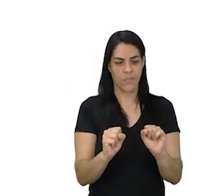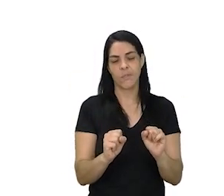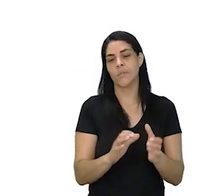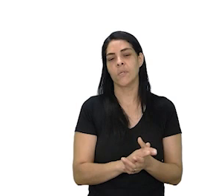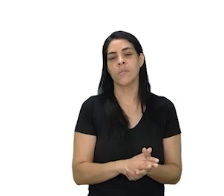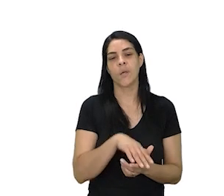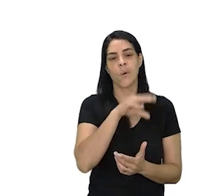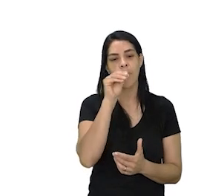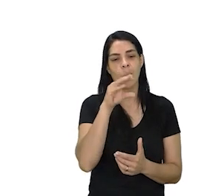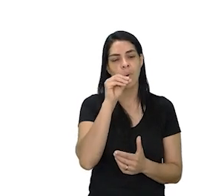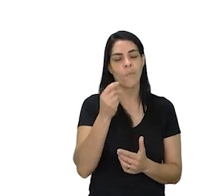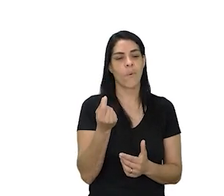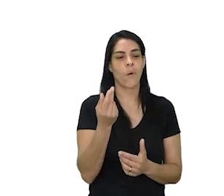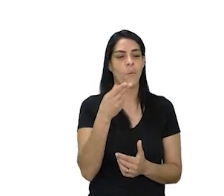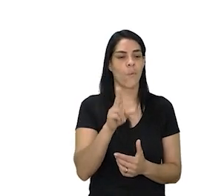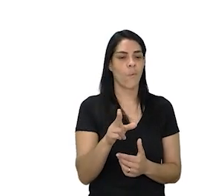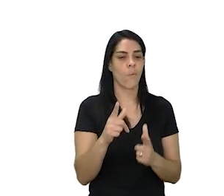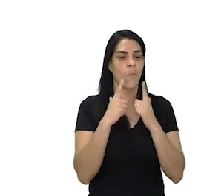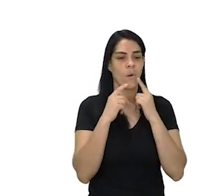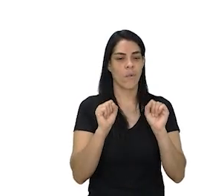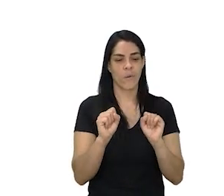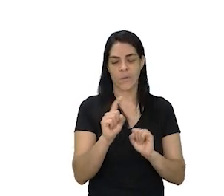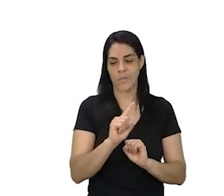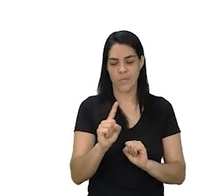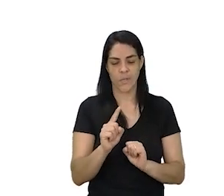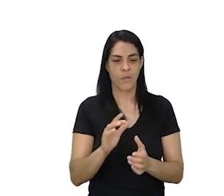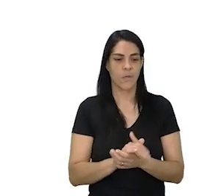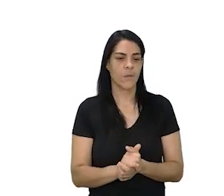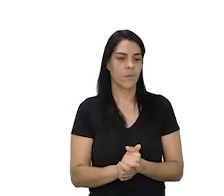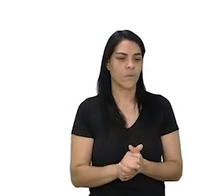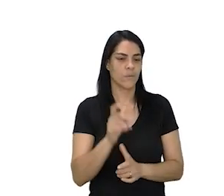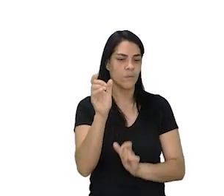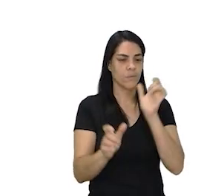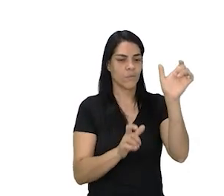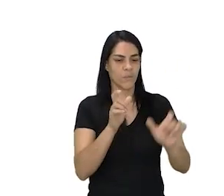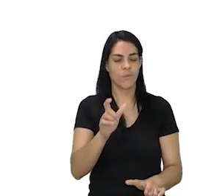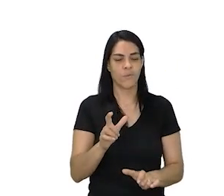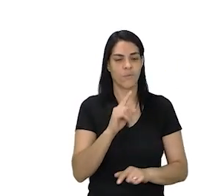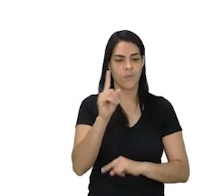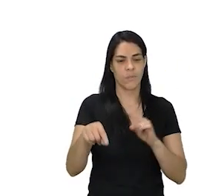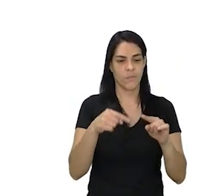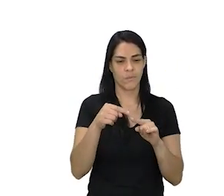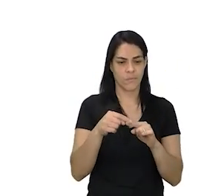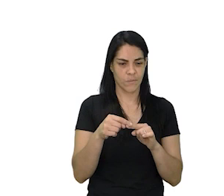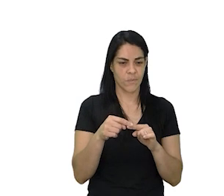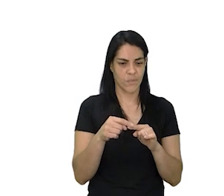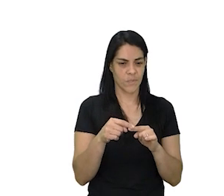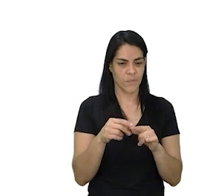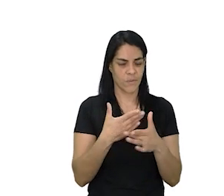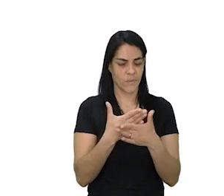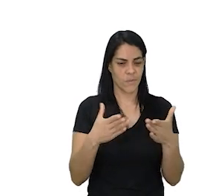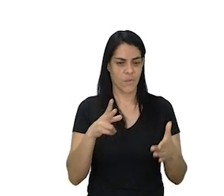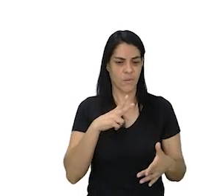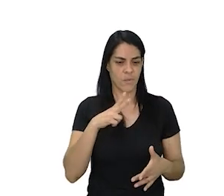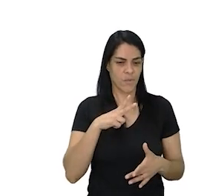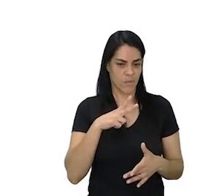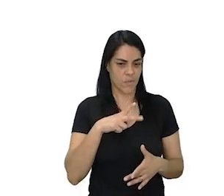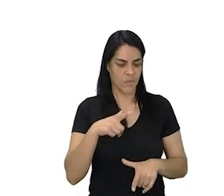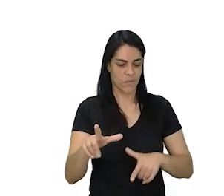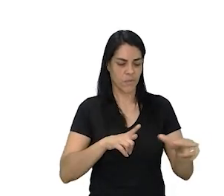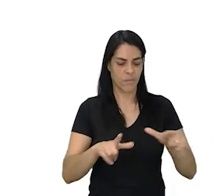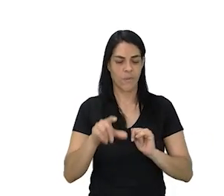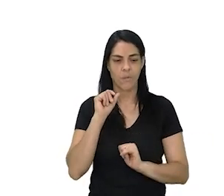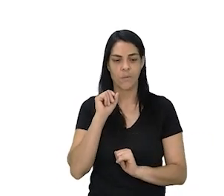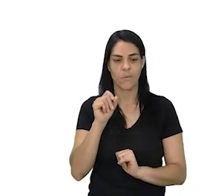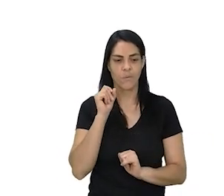a localização e o deslocamento de pessoas e objetos. Neste caso em particular, a gente está trabalhando com o